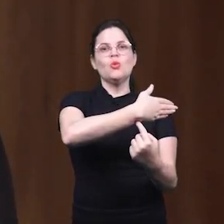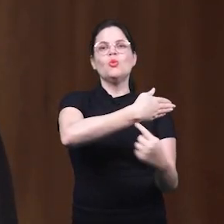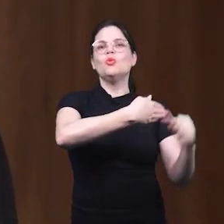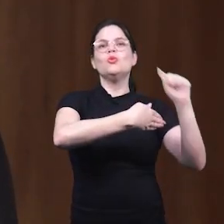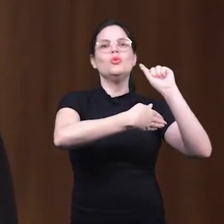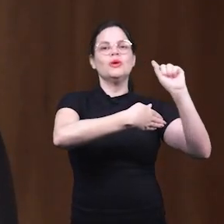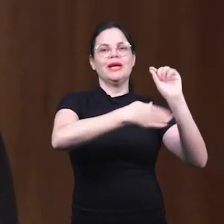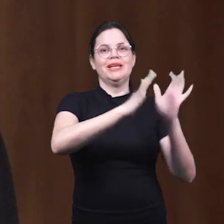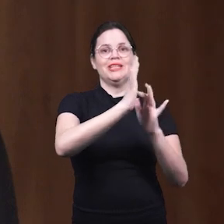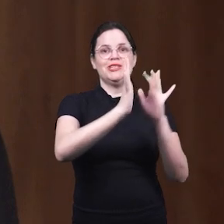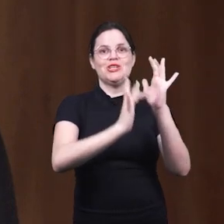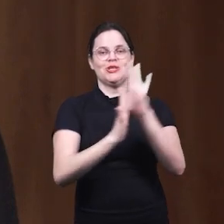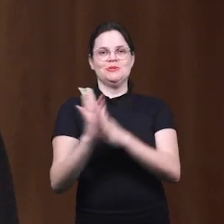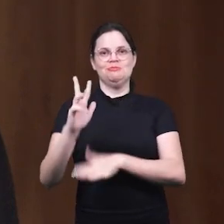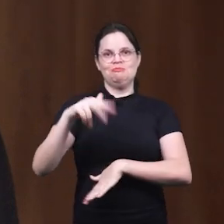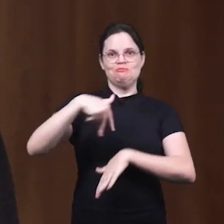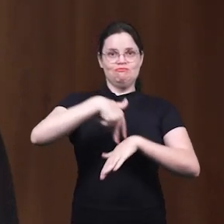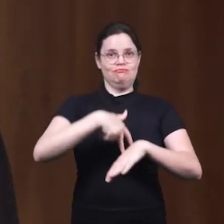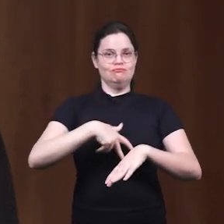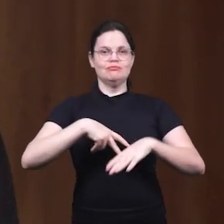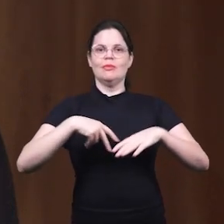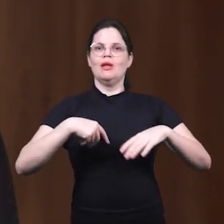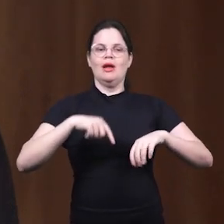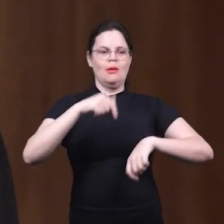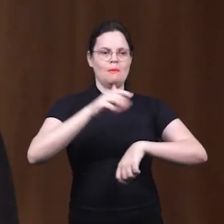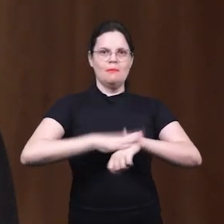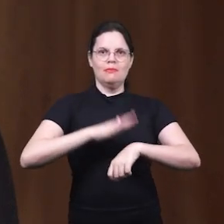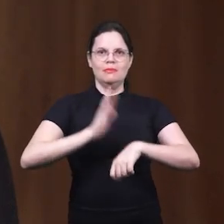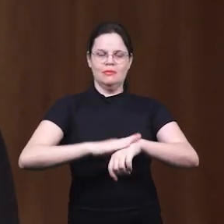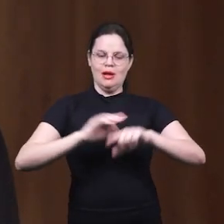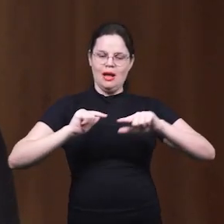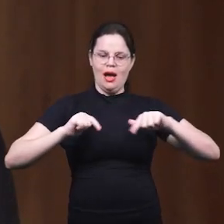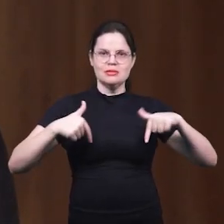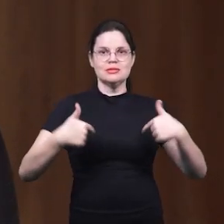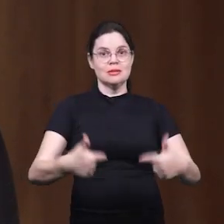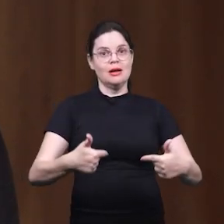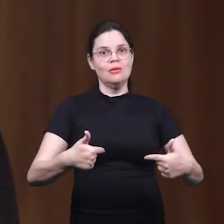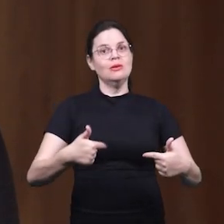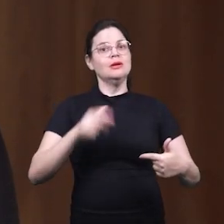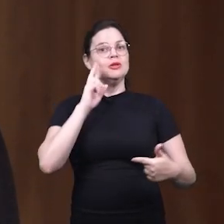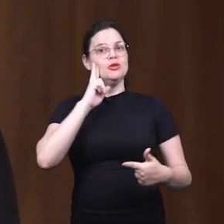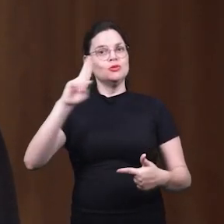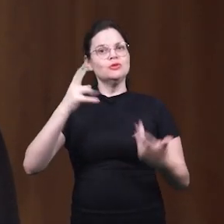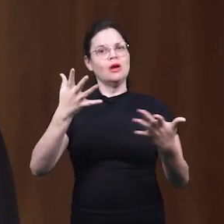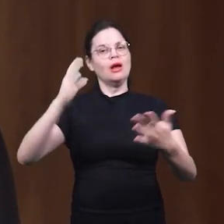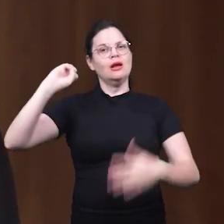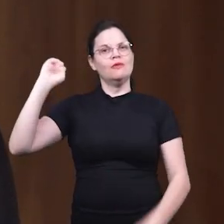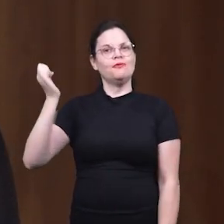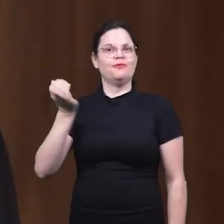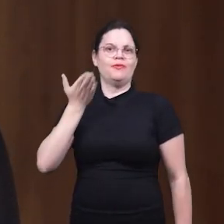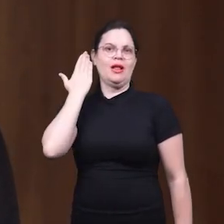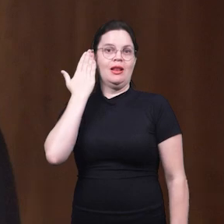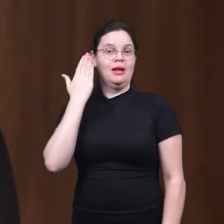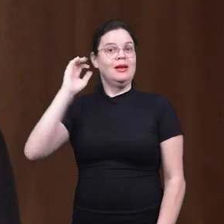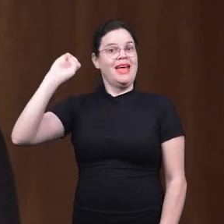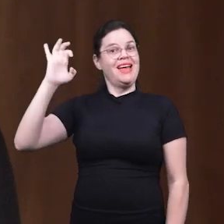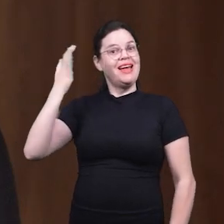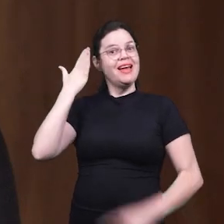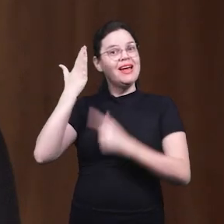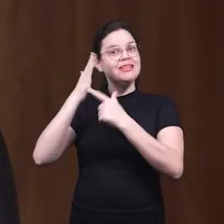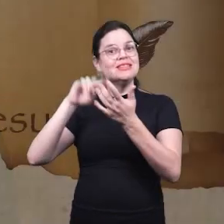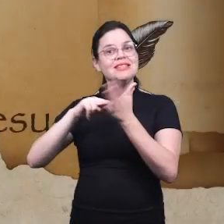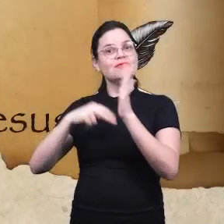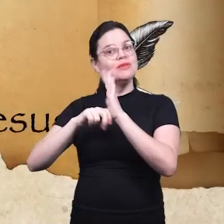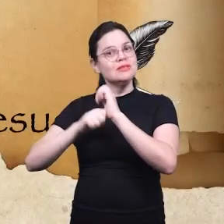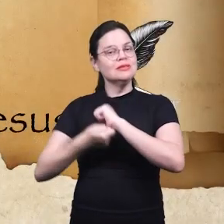revelar. E a revelação de Jesus é um mistério. Sim. Portanto, nós podemos aqui